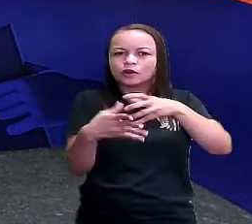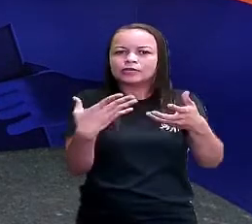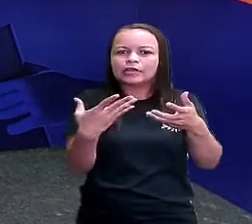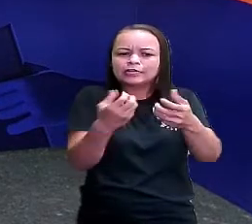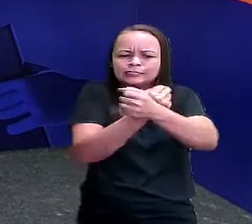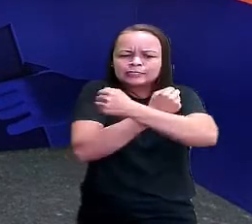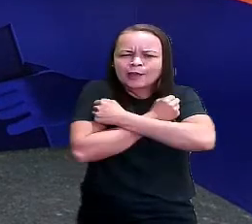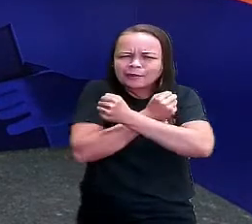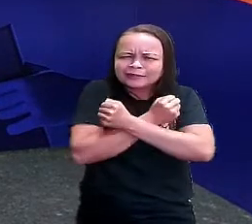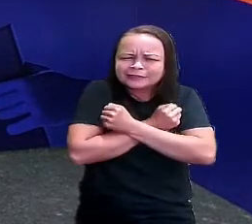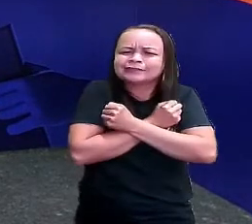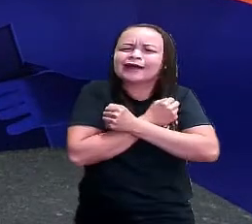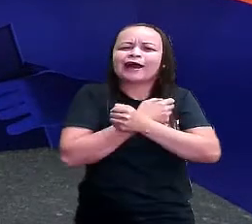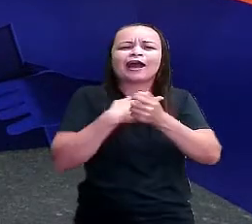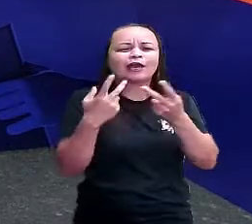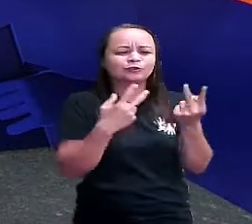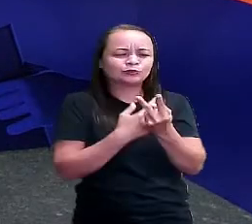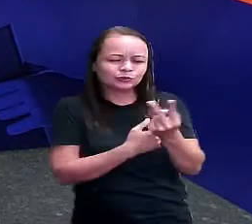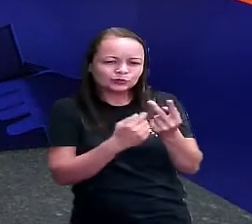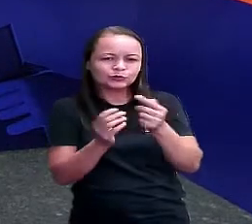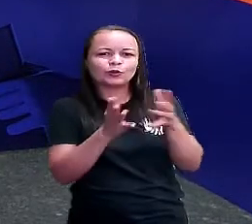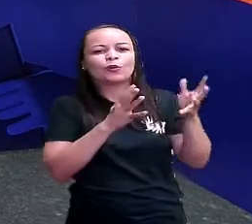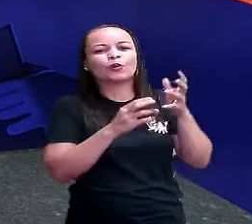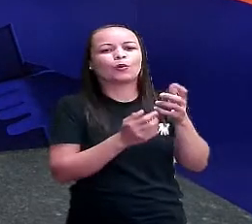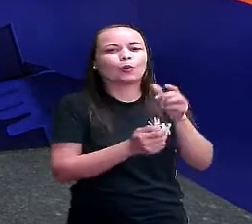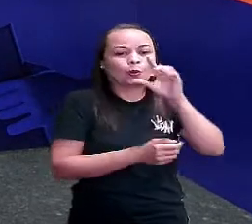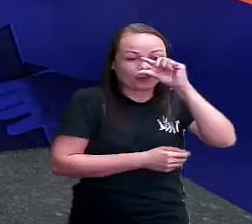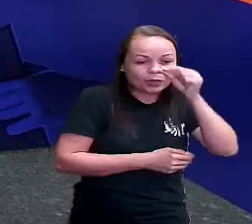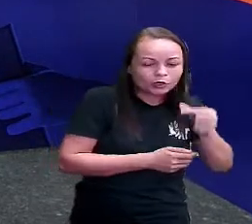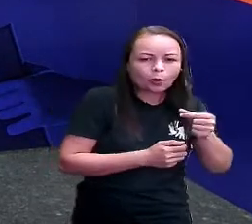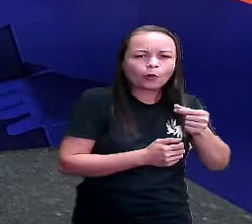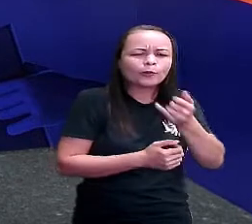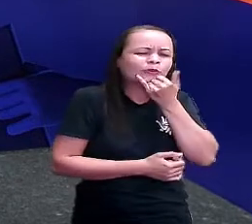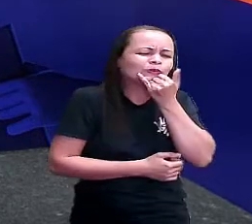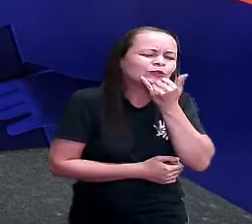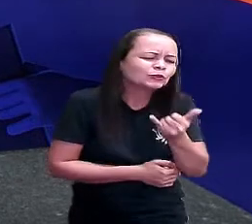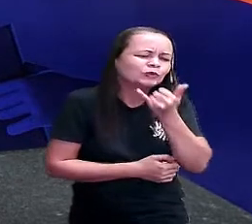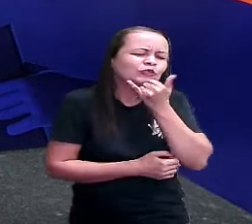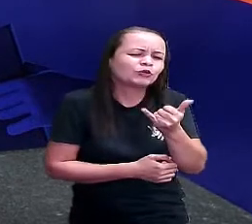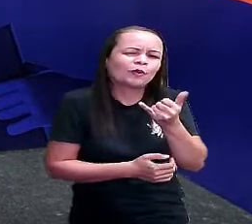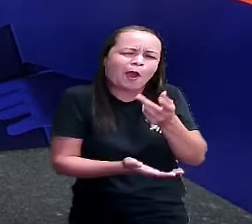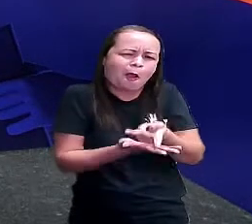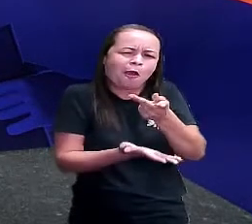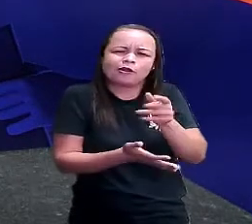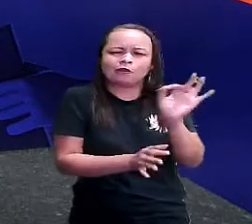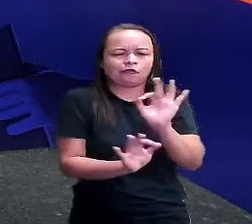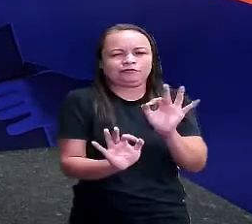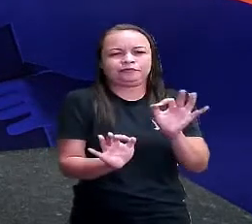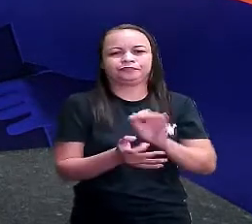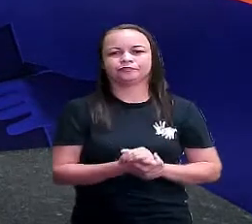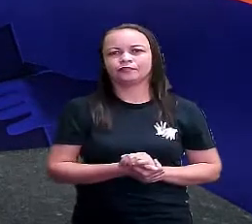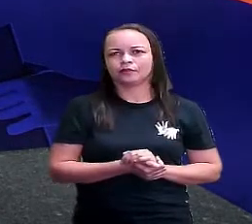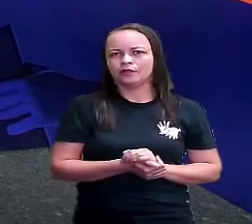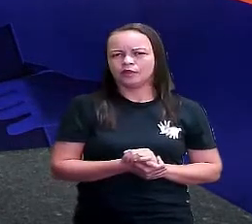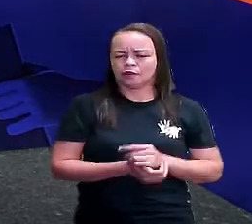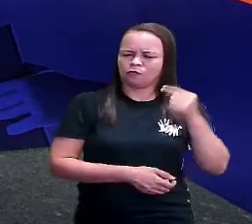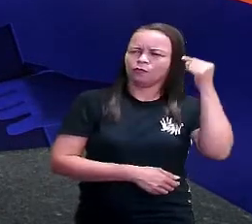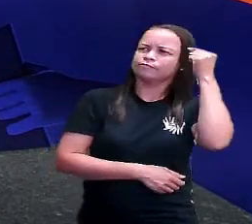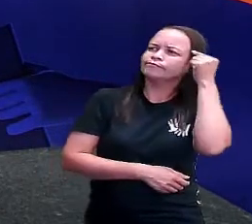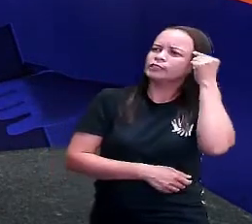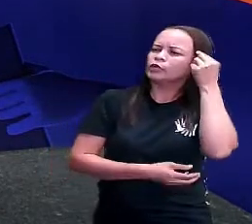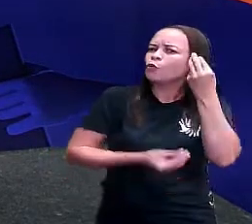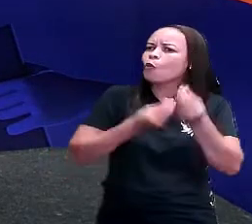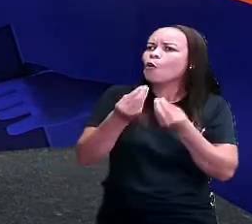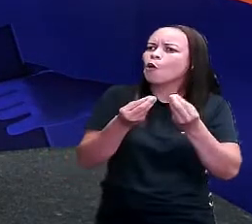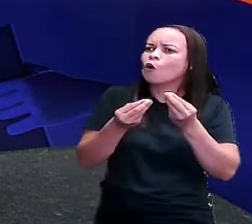Pinóquio pediu 1000 desculpas e falou que não ia acontecer mais. E aí eles ficaram pensando como que eles iam sair